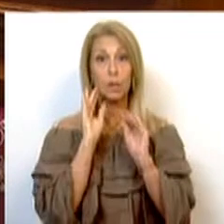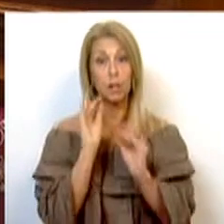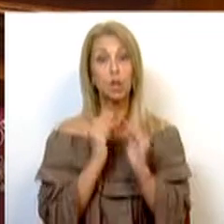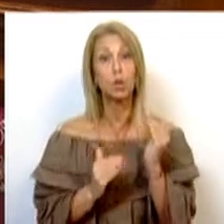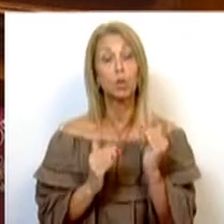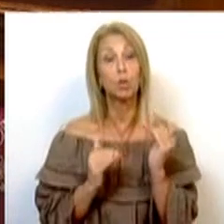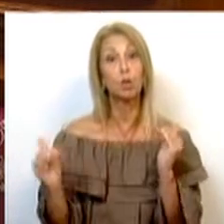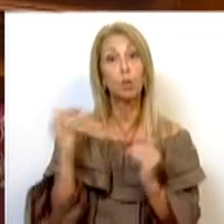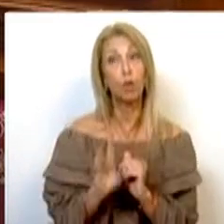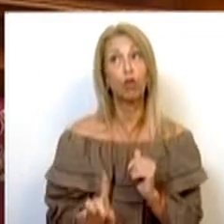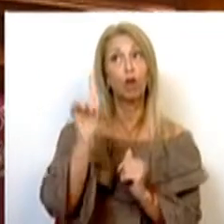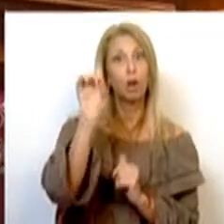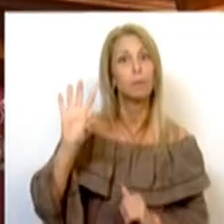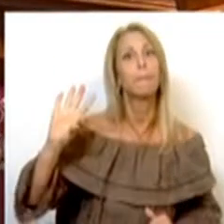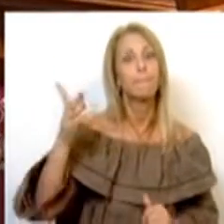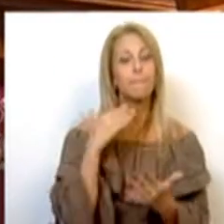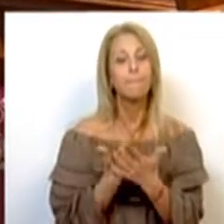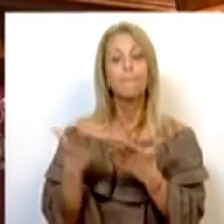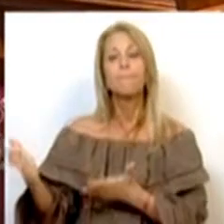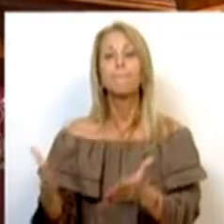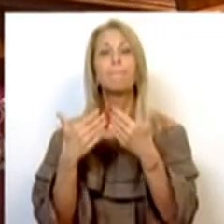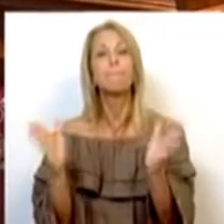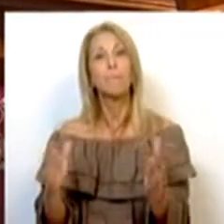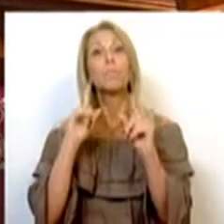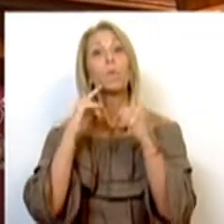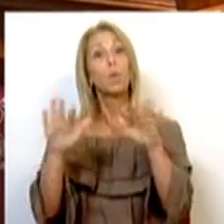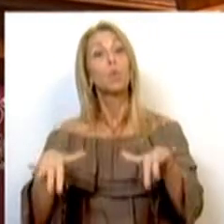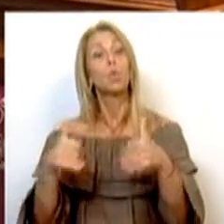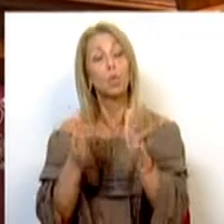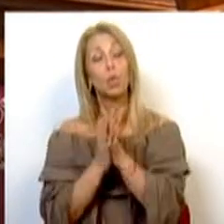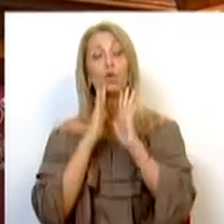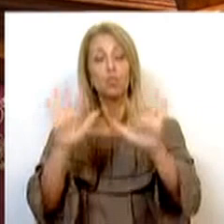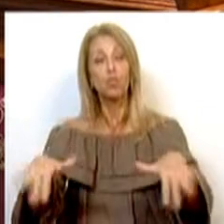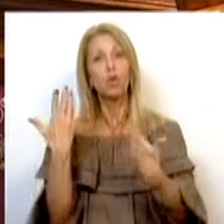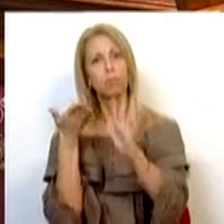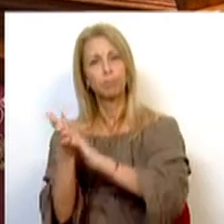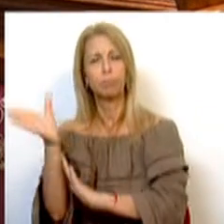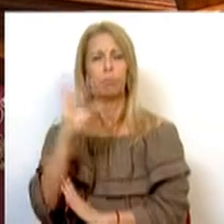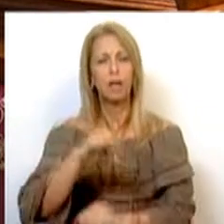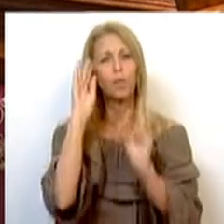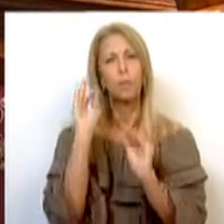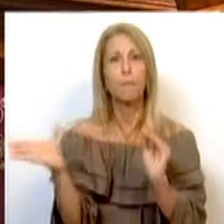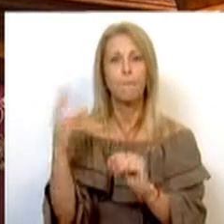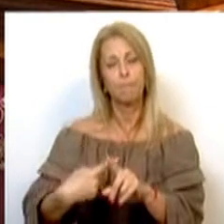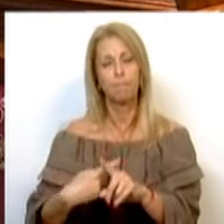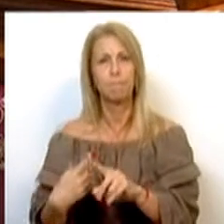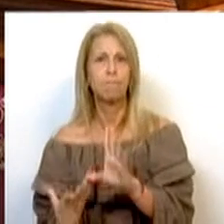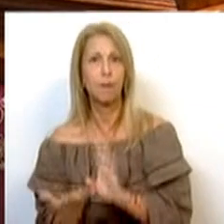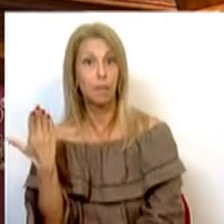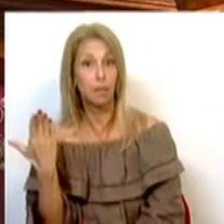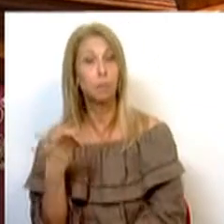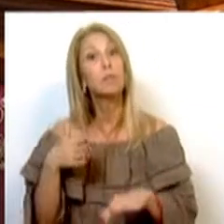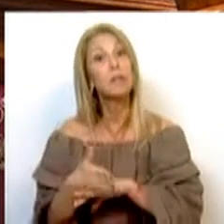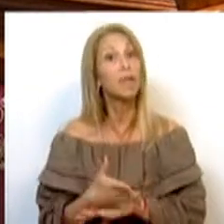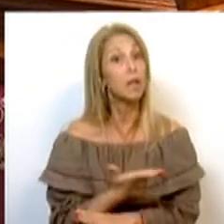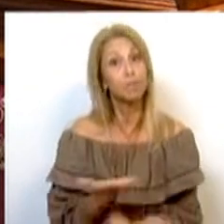nosso país e a abrir caminho para que todos possam ser parte de um futuro de mais formação e de mais ambição. Através da previsibilidade,